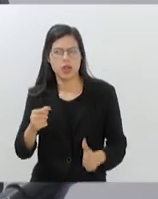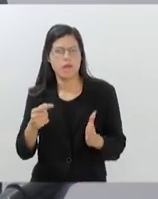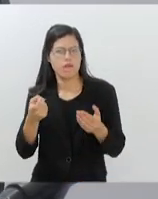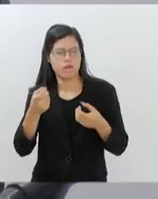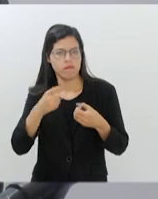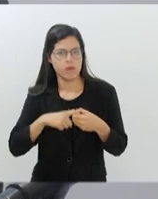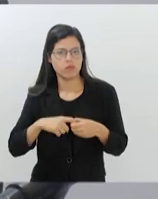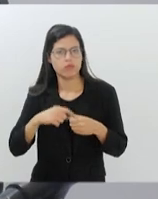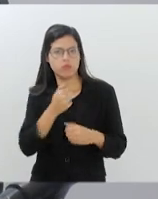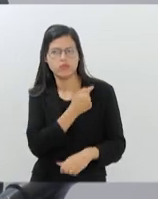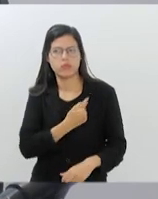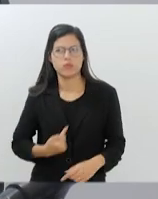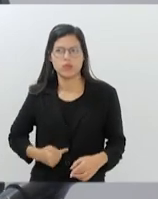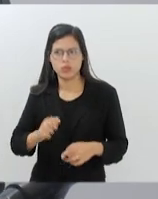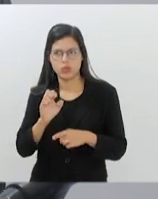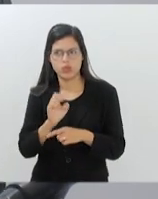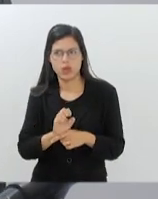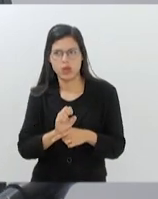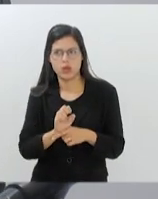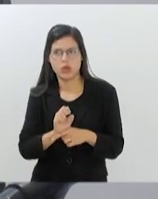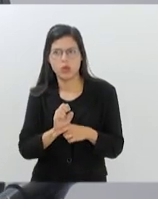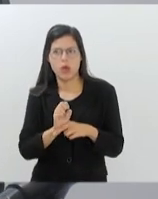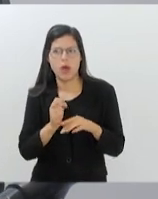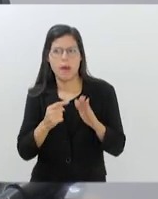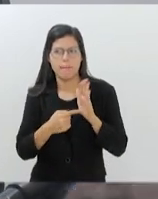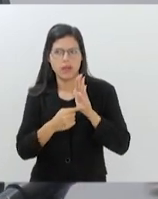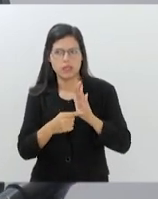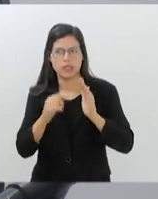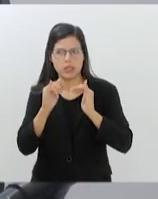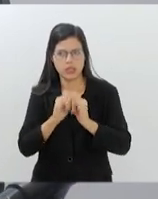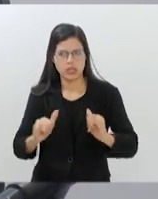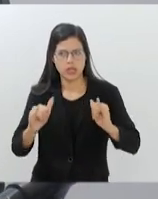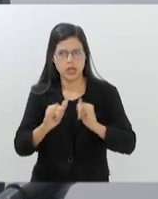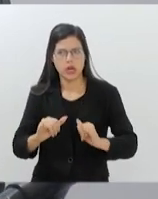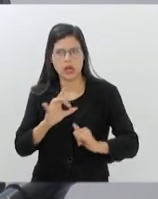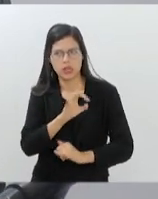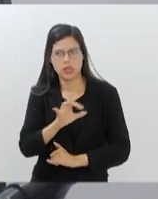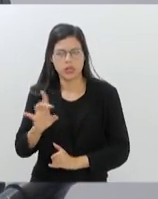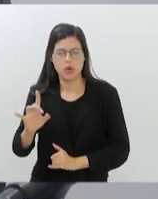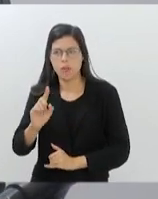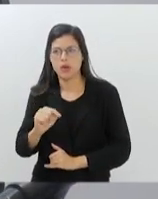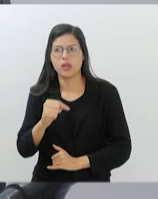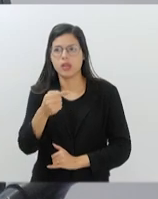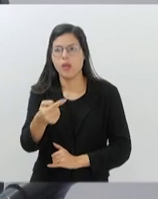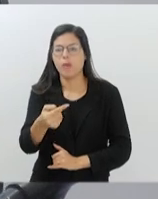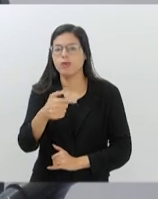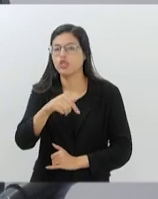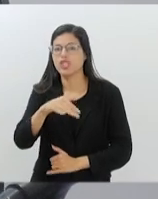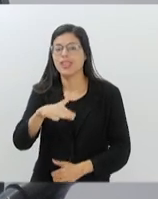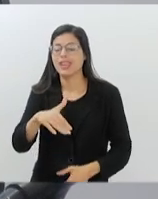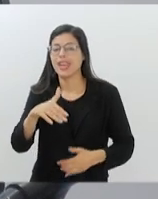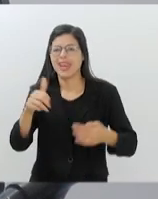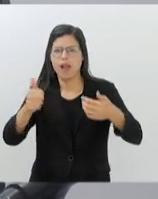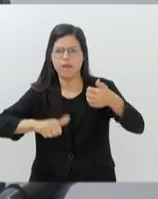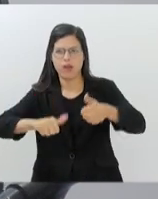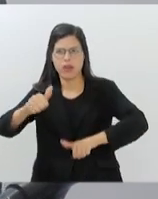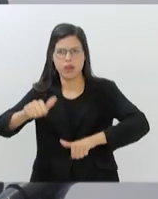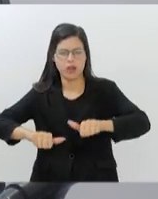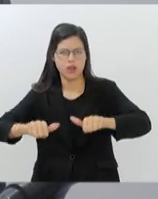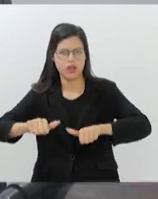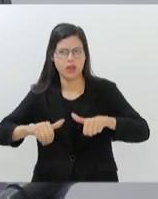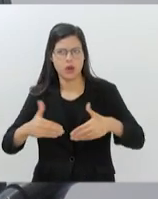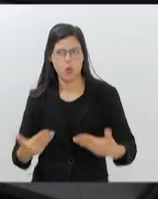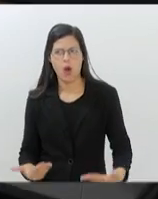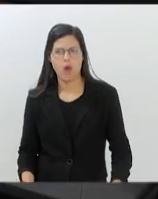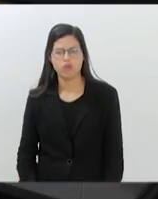uma a uma as campanhas que foram elaboradas isso depois disso quem avalia qual campanha vai seguir em